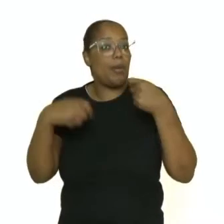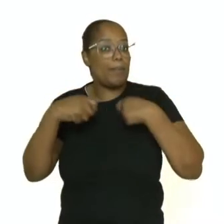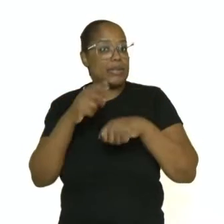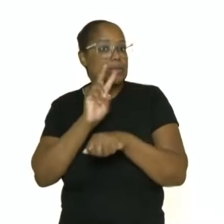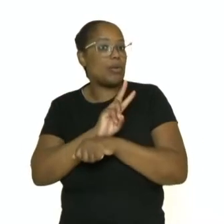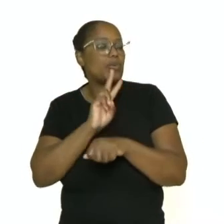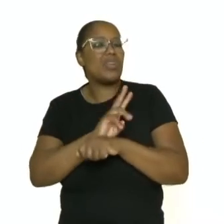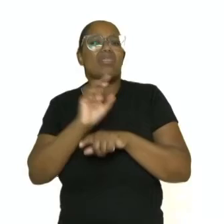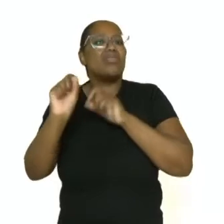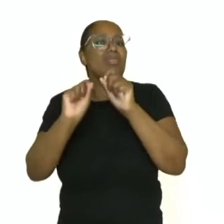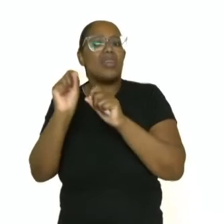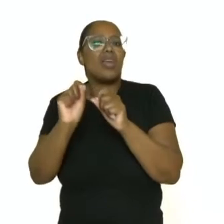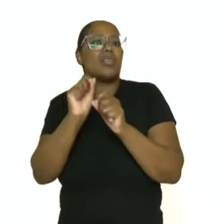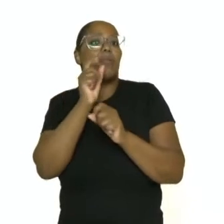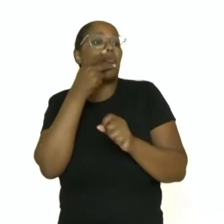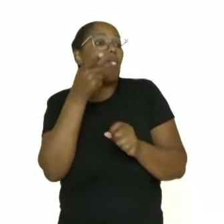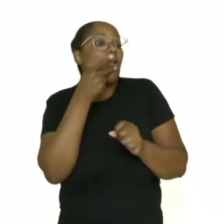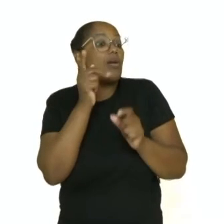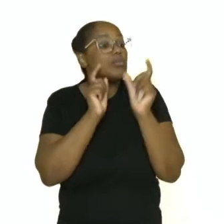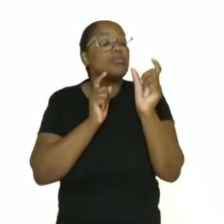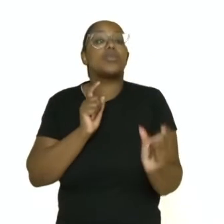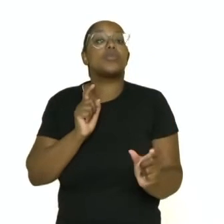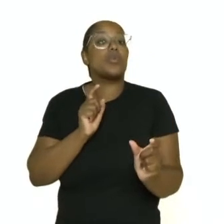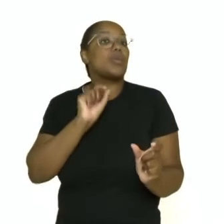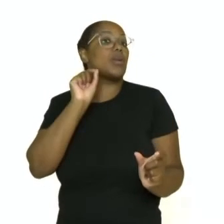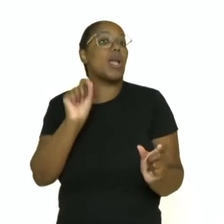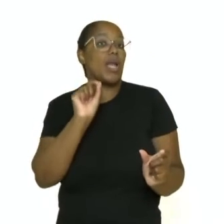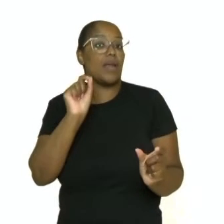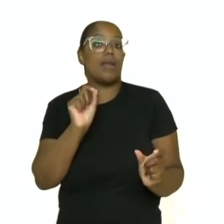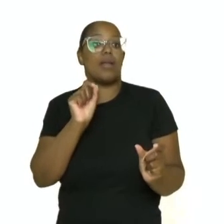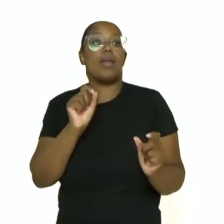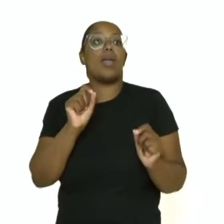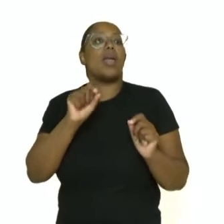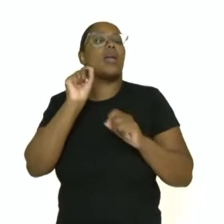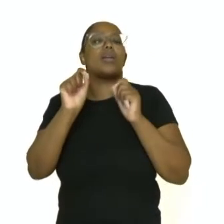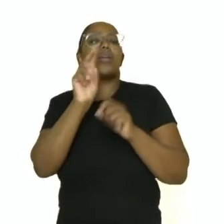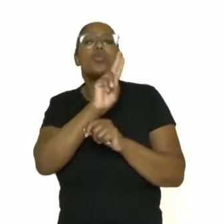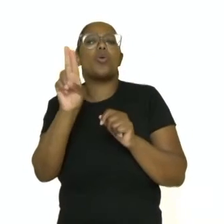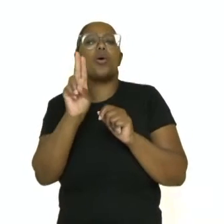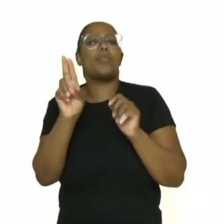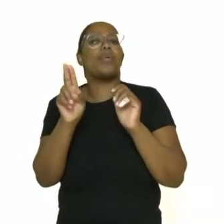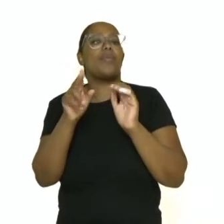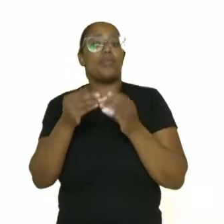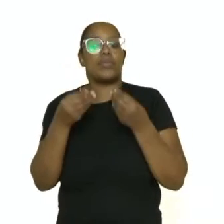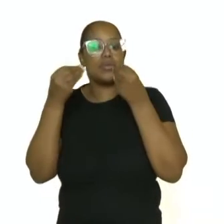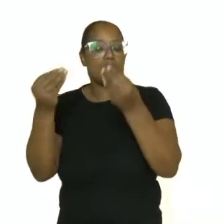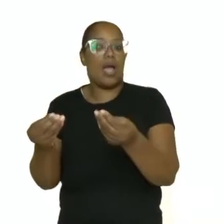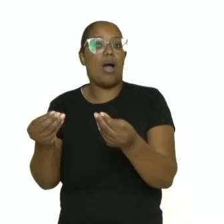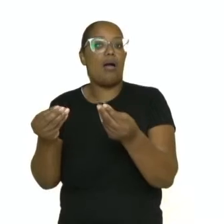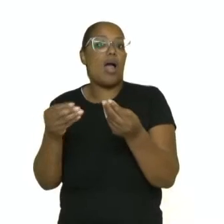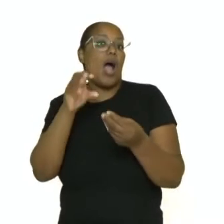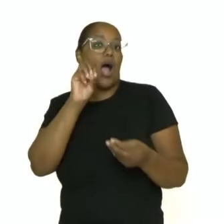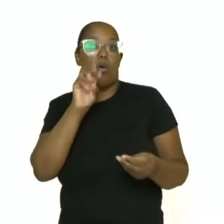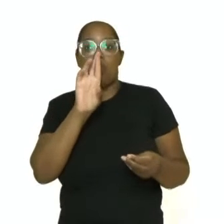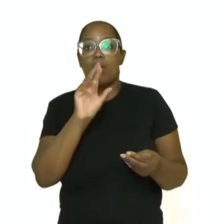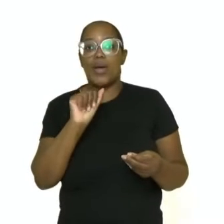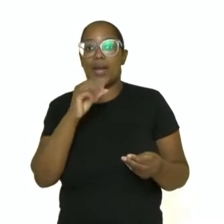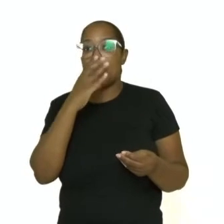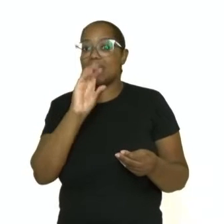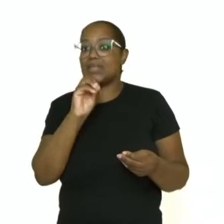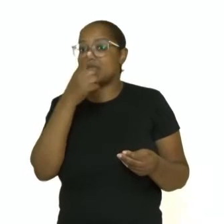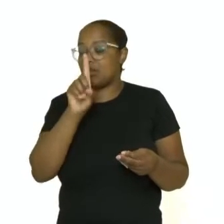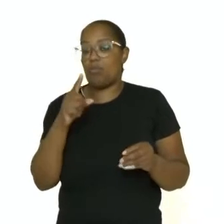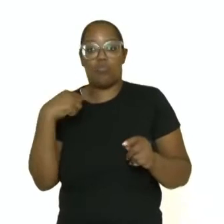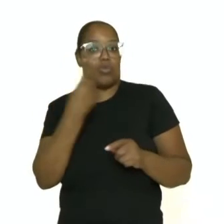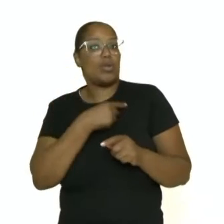estamos falando? Então, a declaração é atribuída a quem? Que nome nós vamos dar a essa parte da oração? Então, nós estamos falando da água,